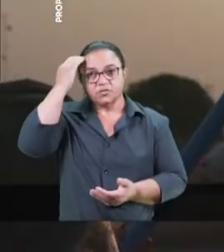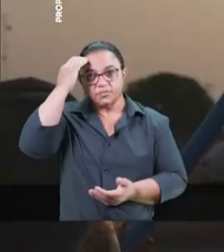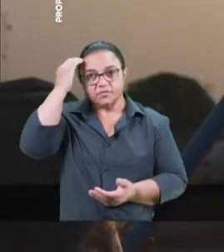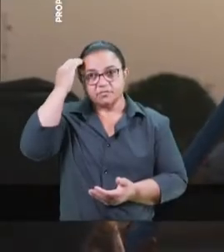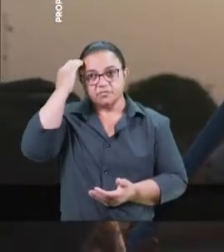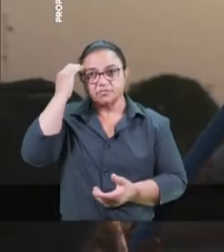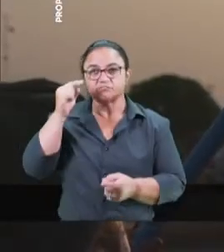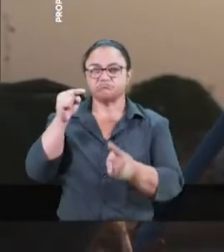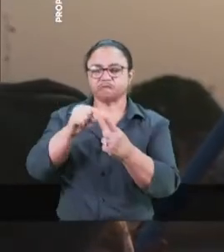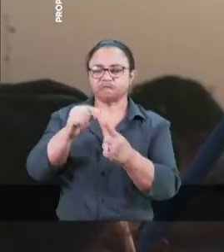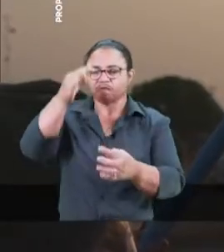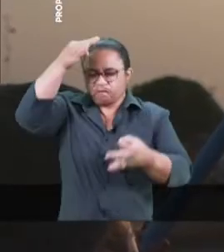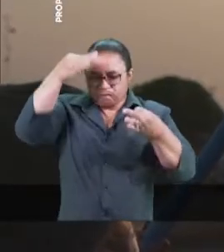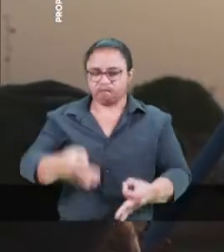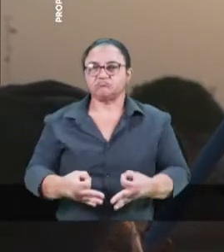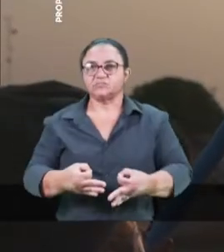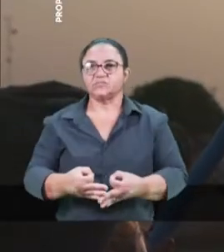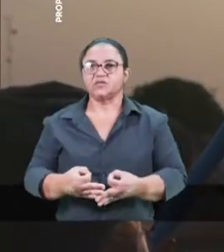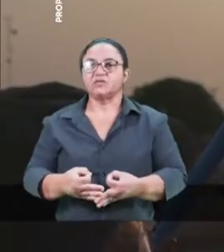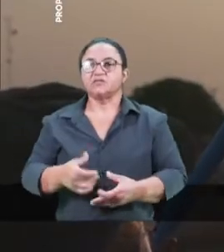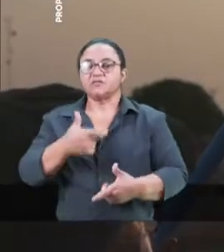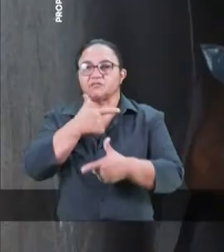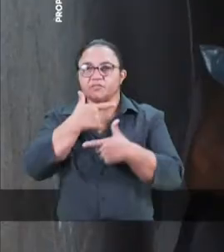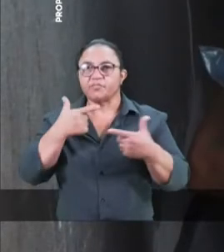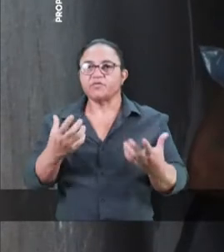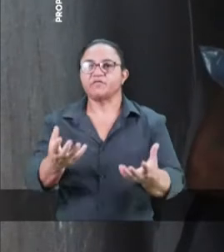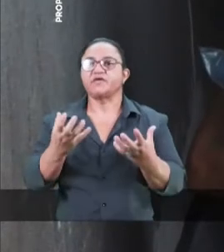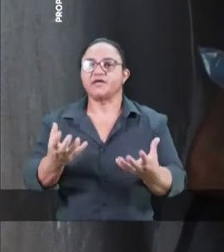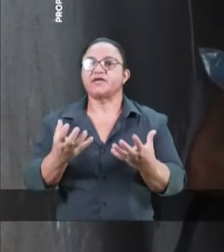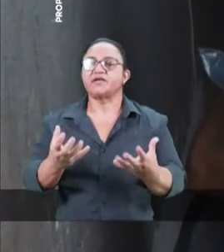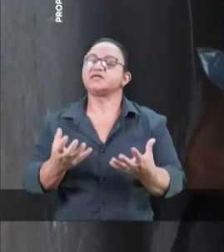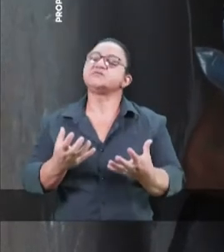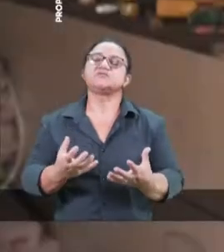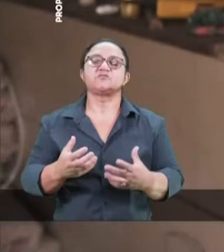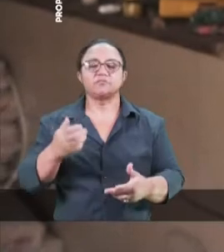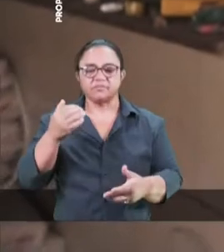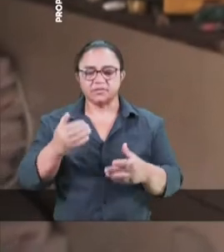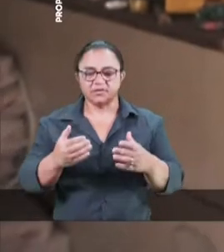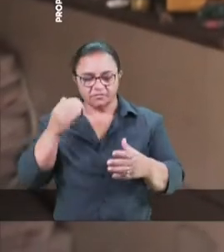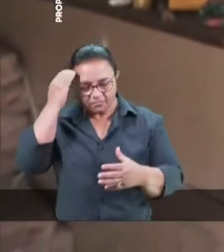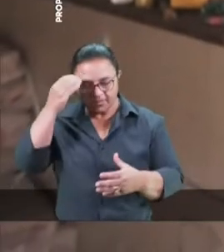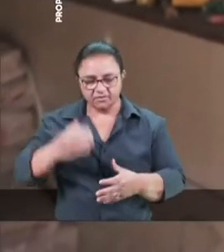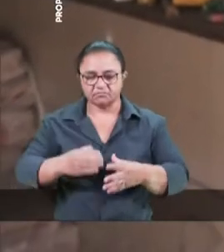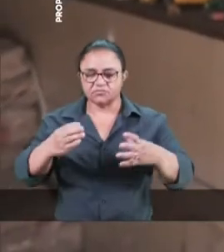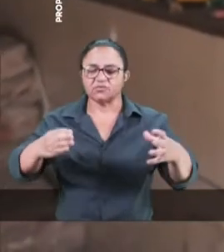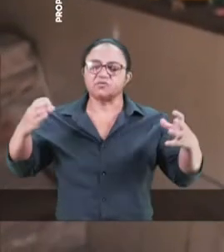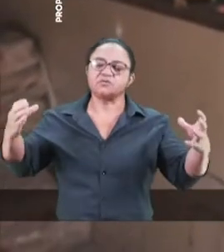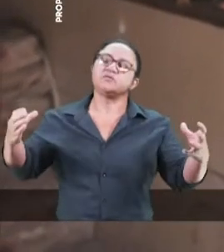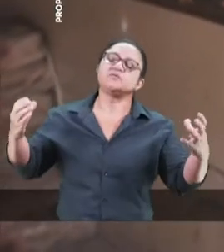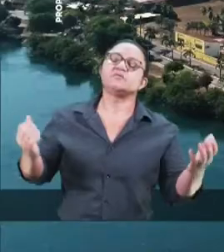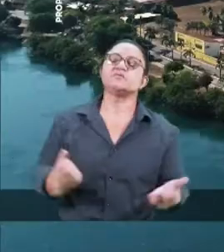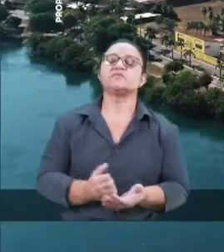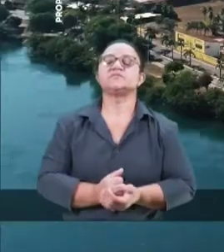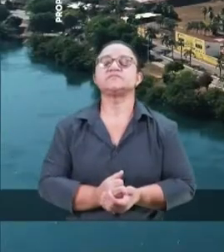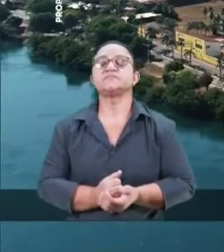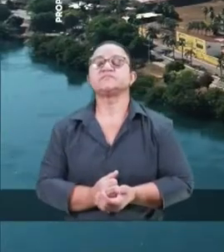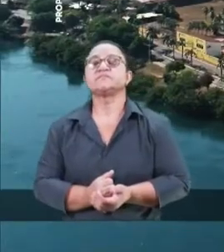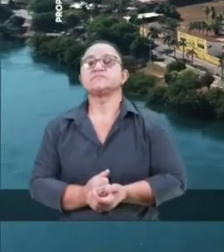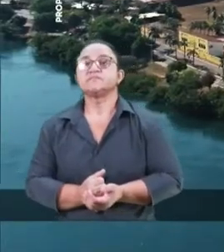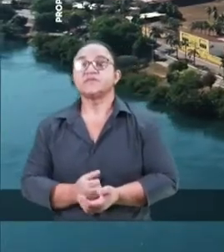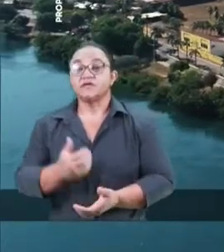00578/2020. É Itumbiara no rumo certo. É o povo sorrindo, é o povo querendo, Itumbiara